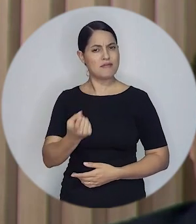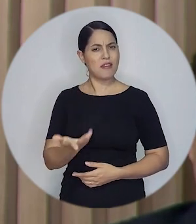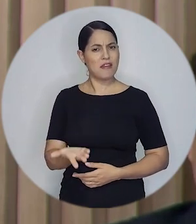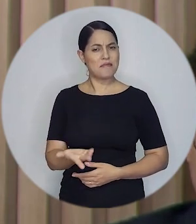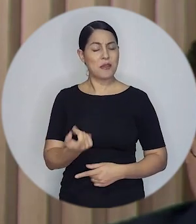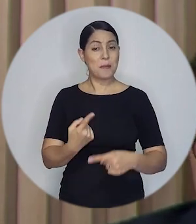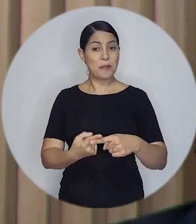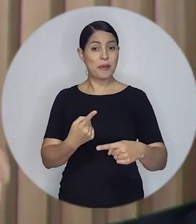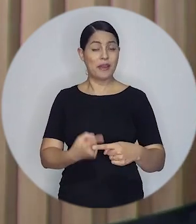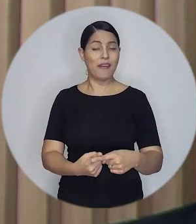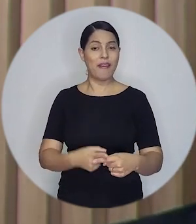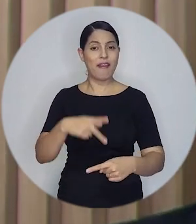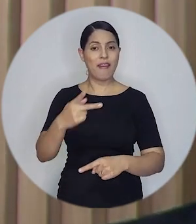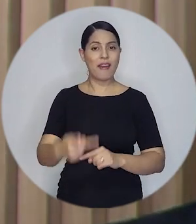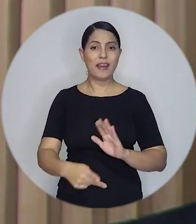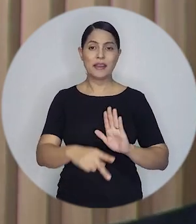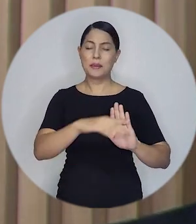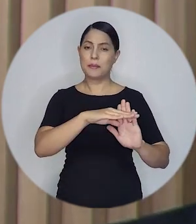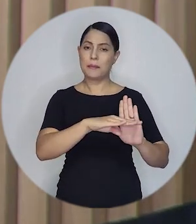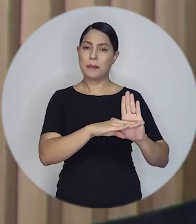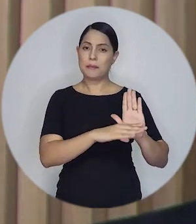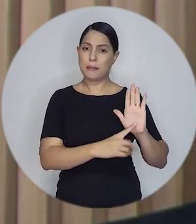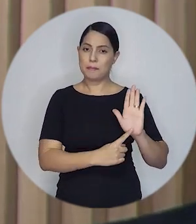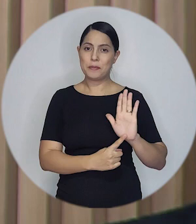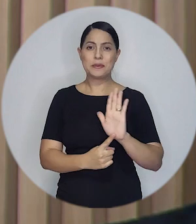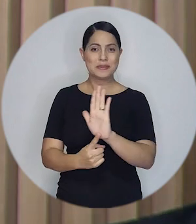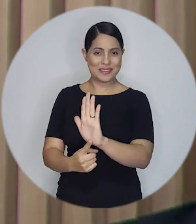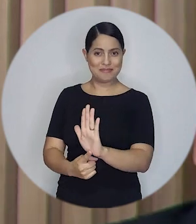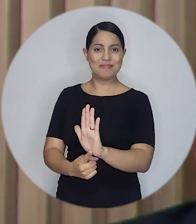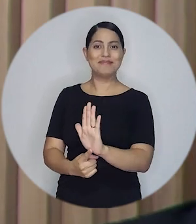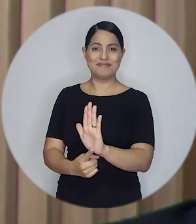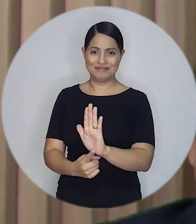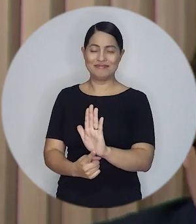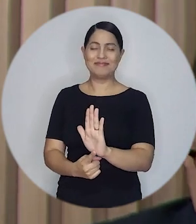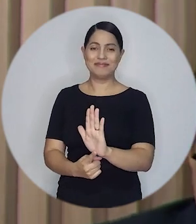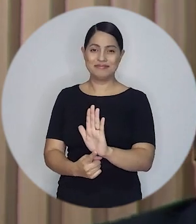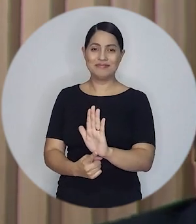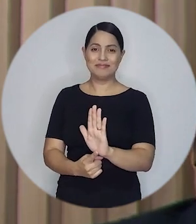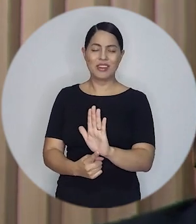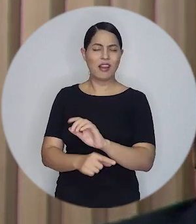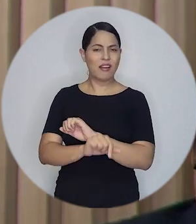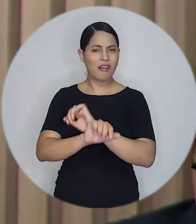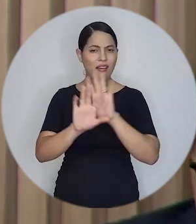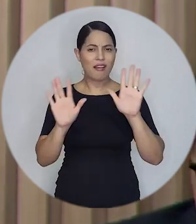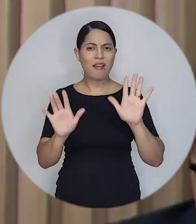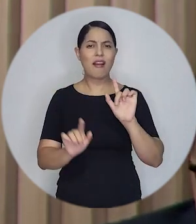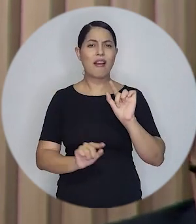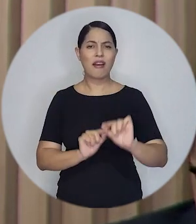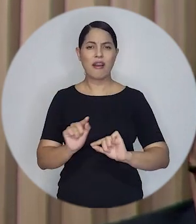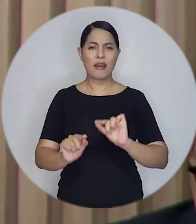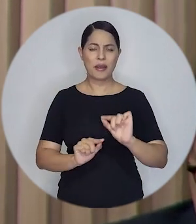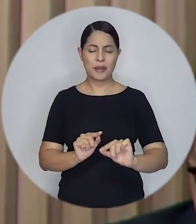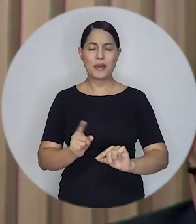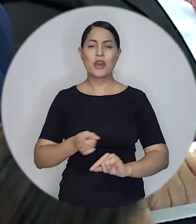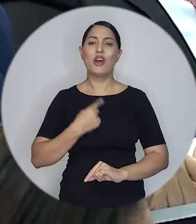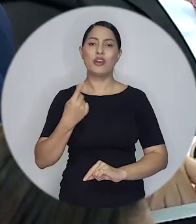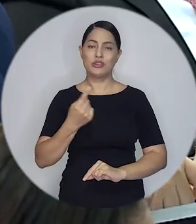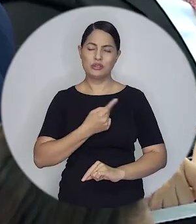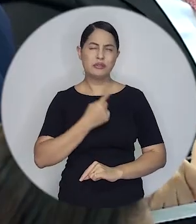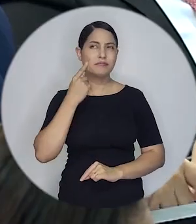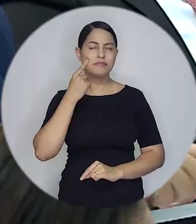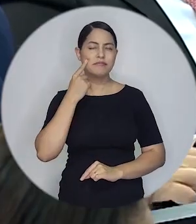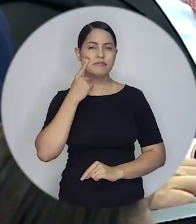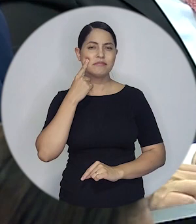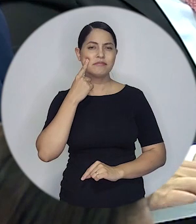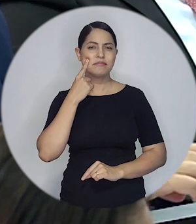interessante de apresentar aos senhores, para que fique registrado o que